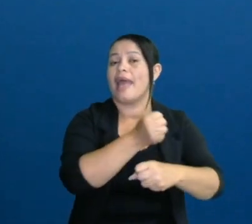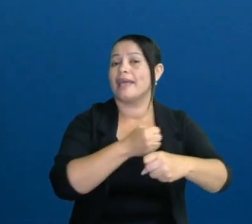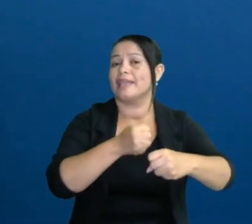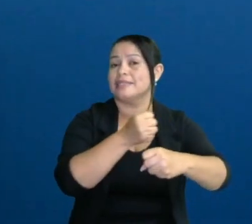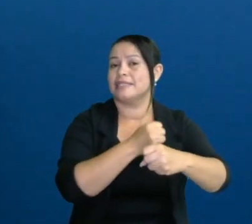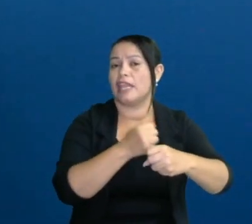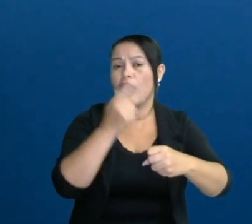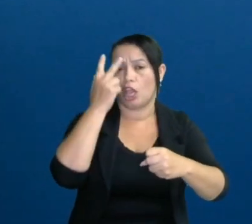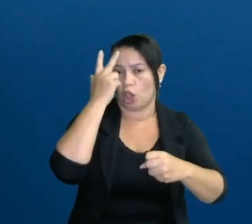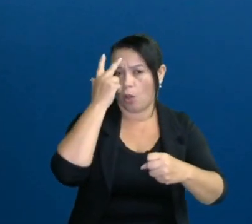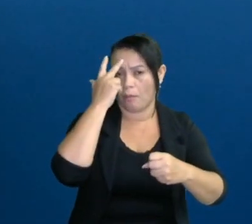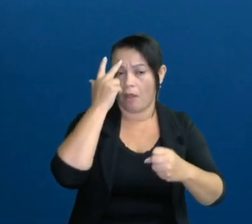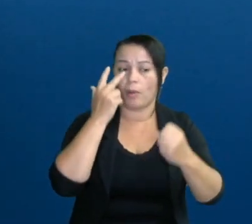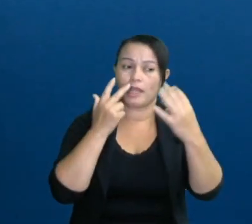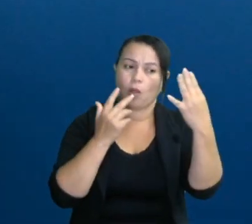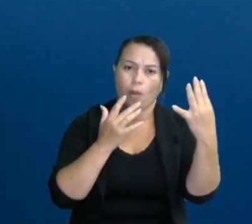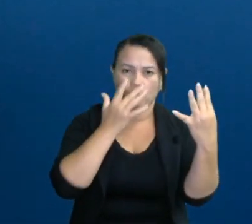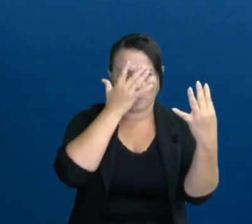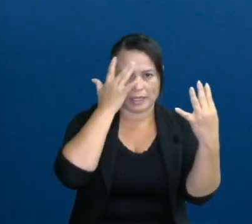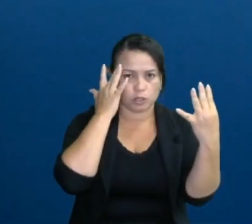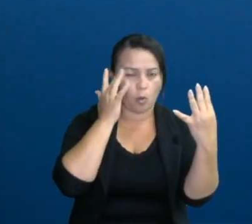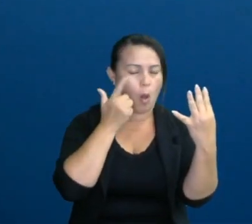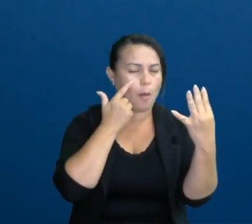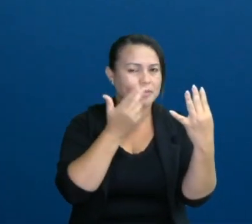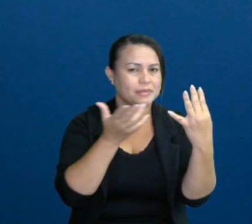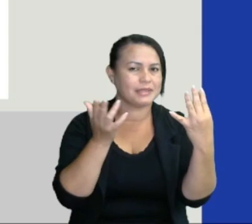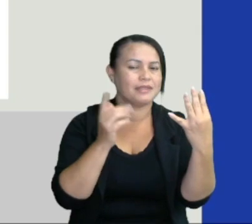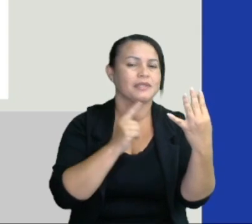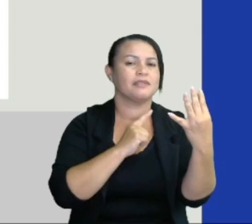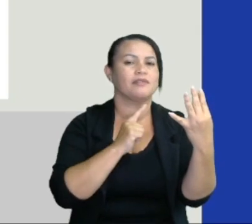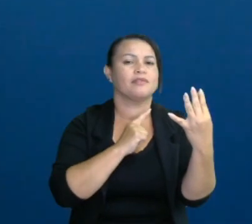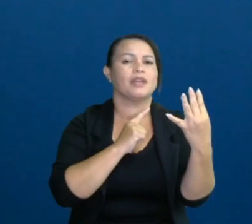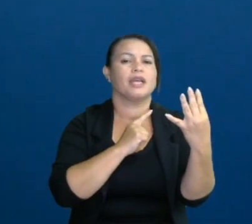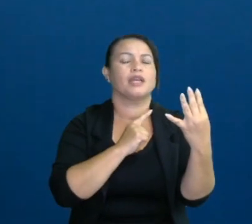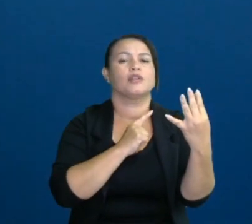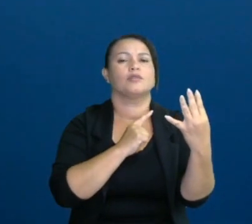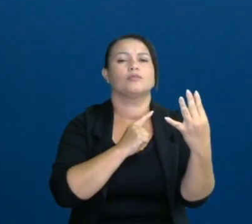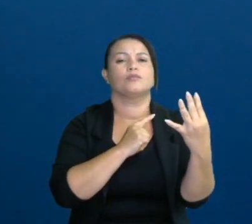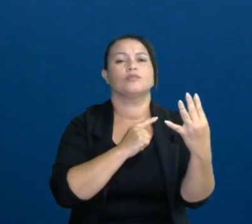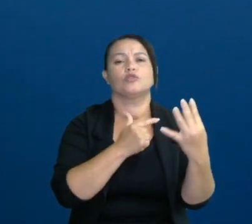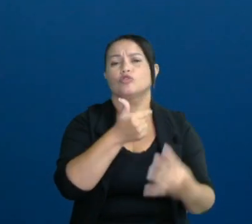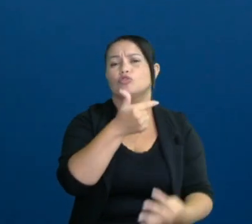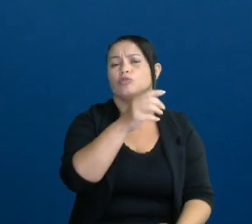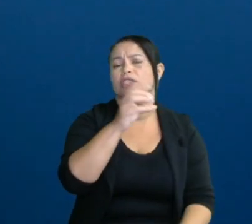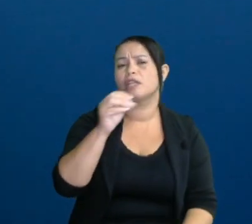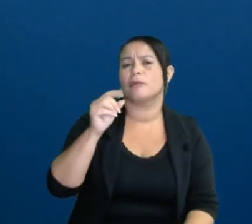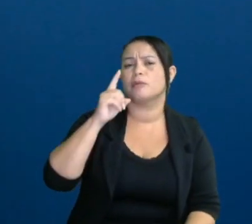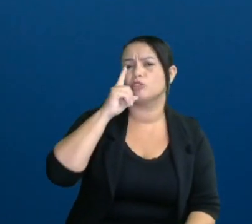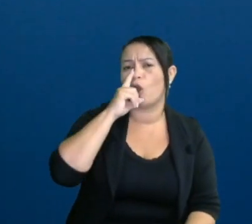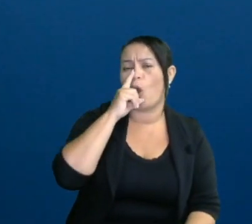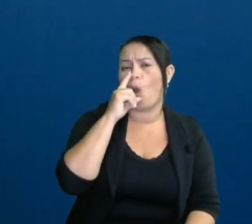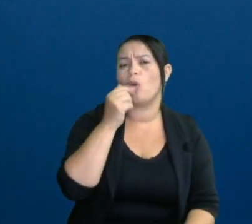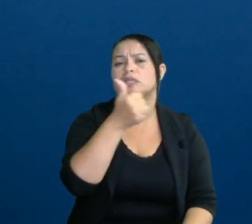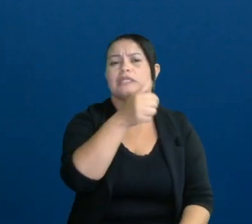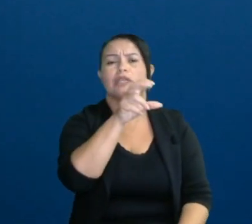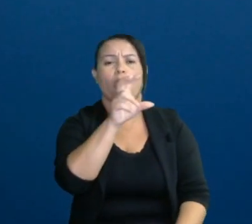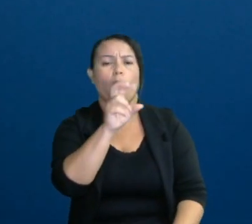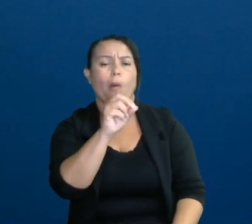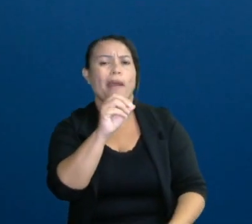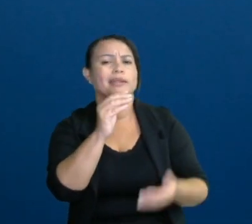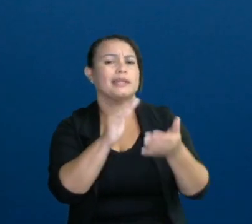normal, que serve até 4 pessoas. Então, nós tivemos 200 gramas de biscoito, 150 gramas